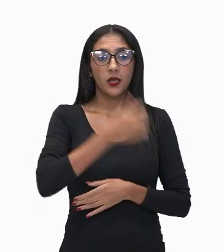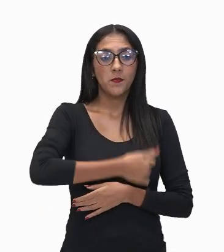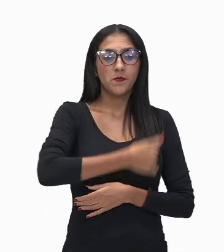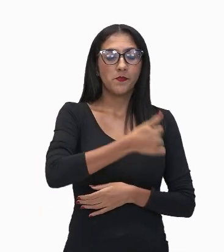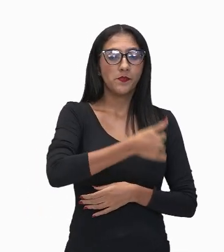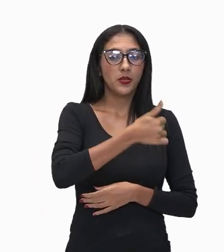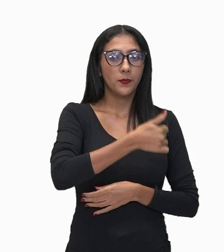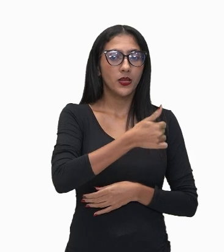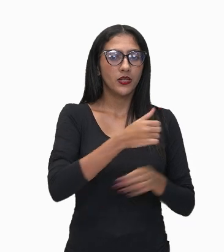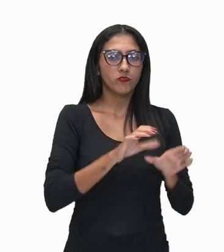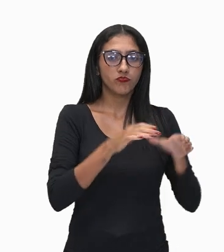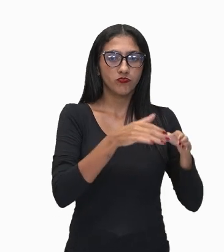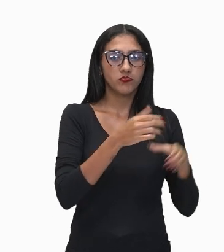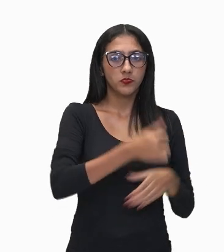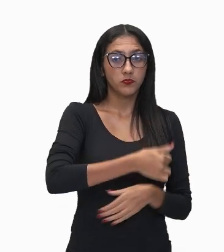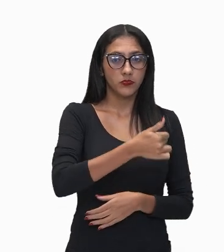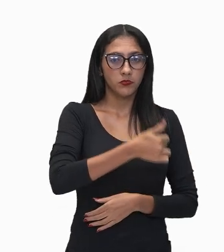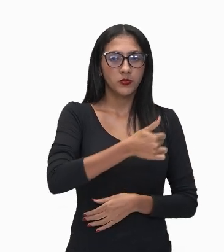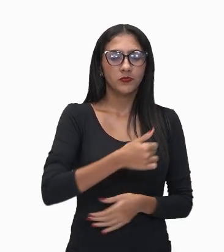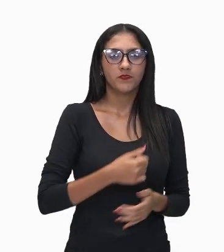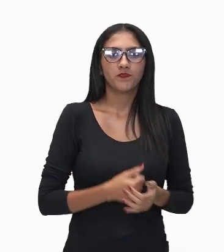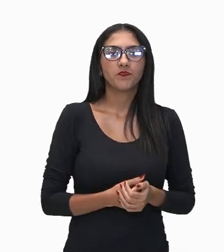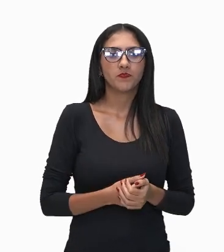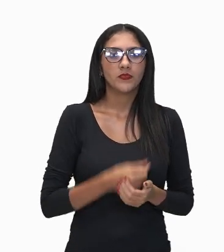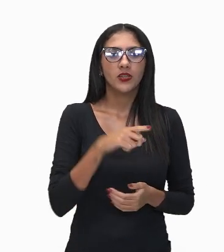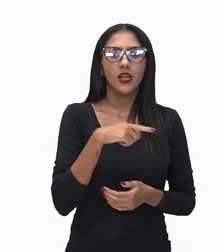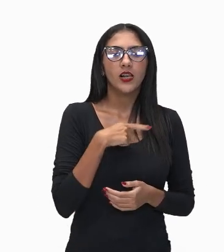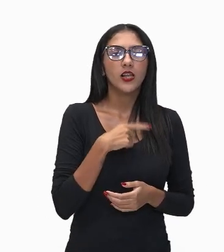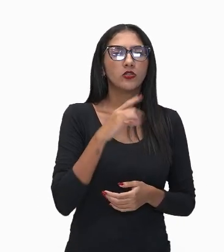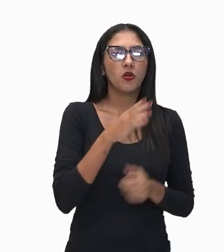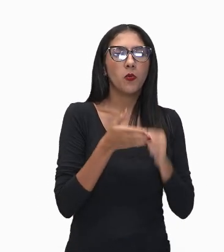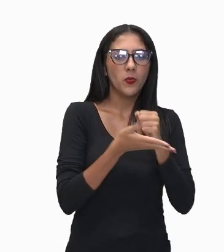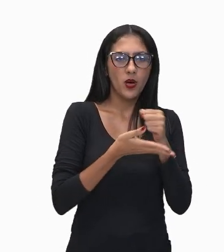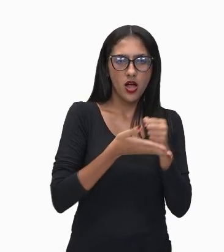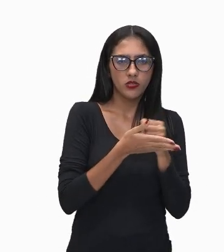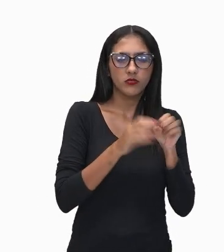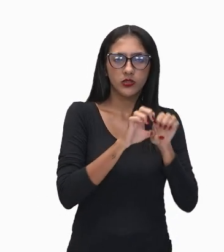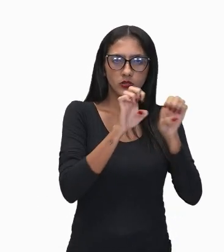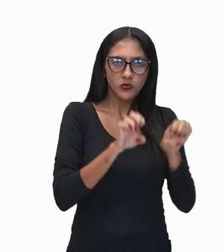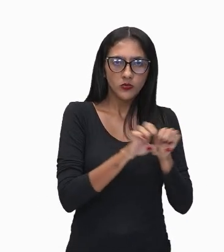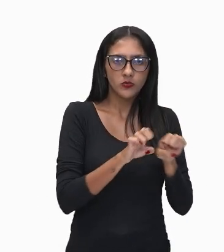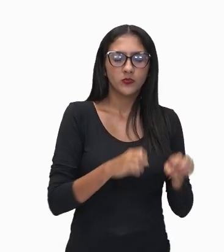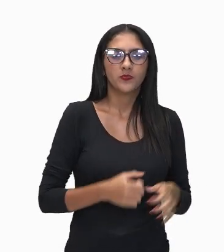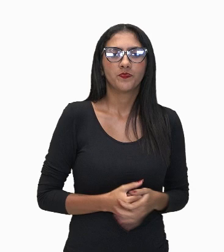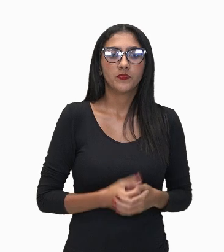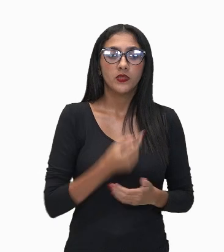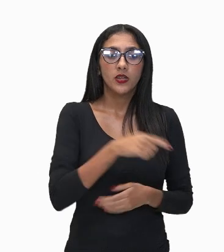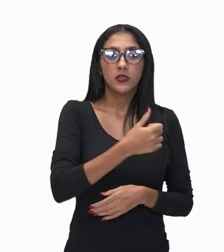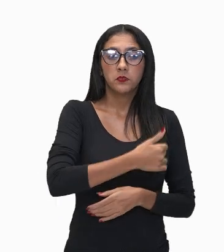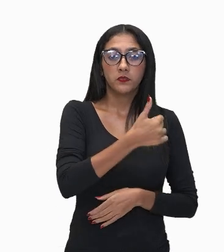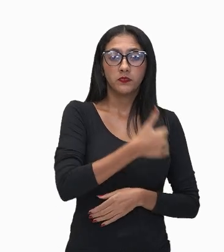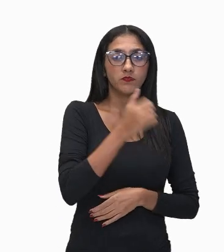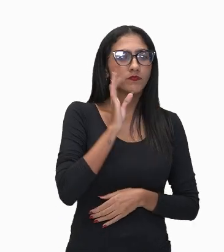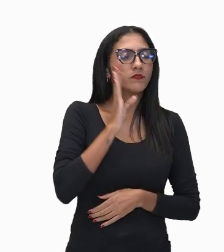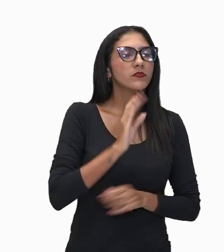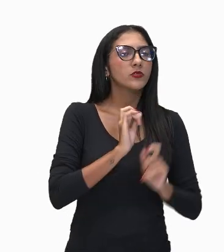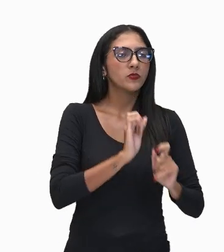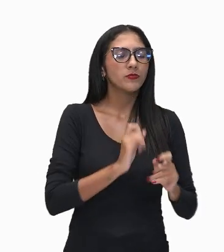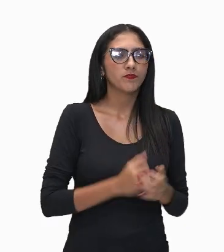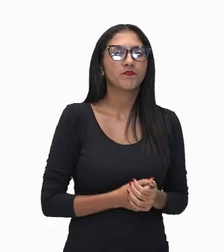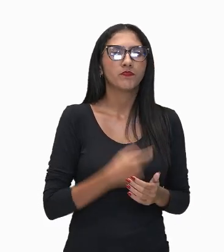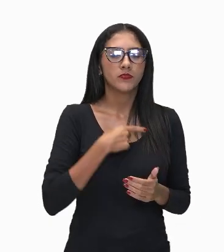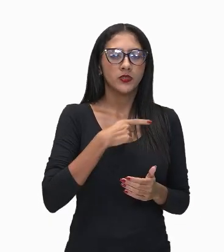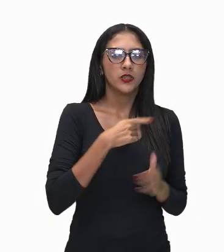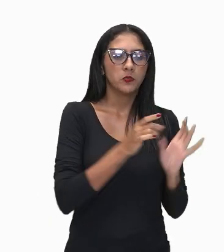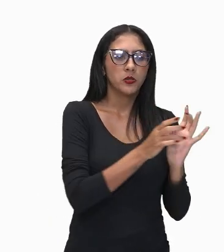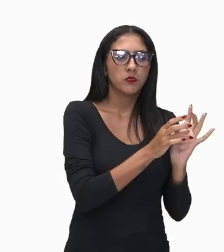primária, ela é composta pela cadeia principal. E aí, nessa cadeia principal, a gente vai ter uma